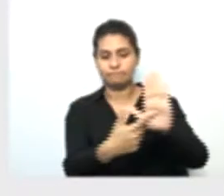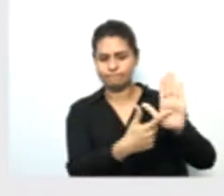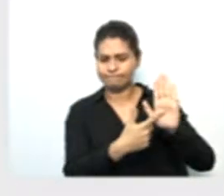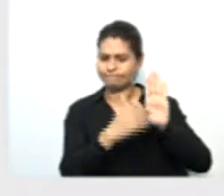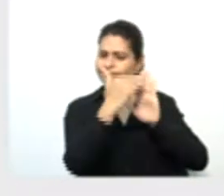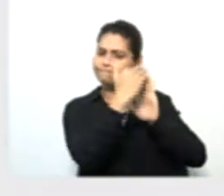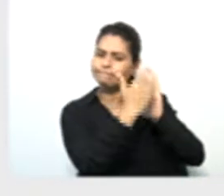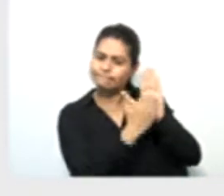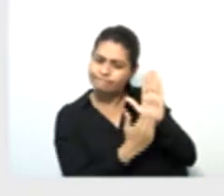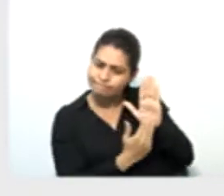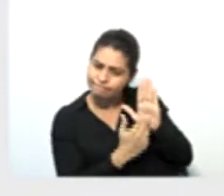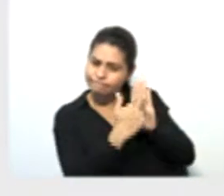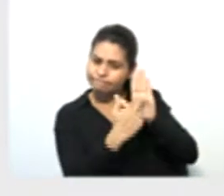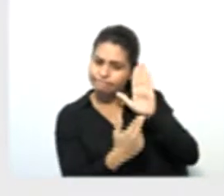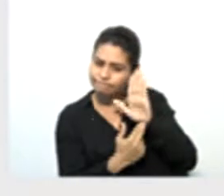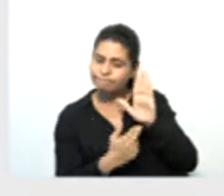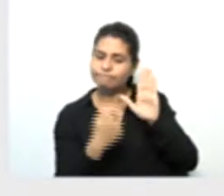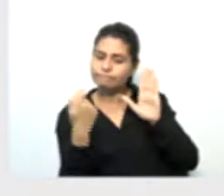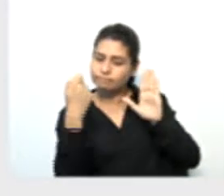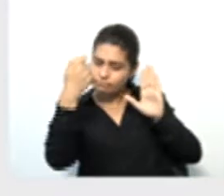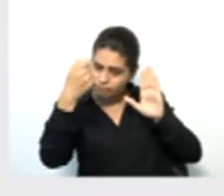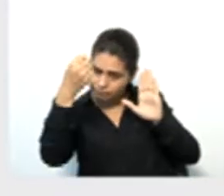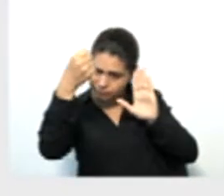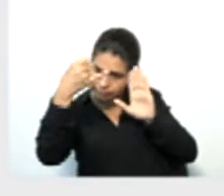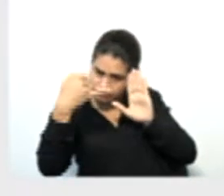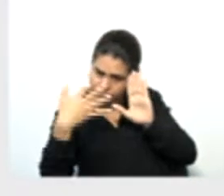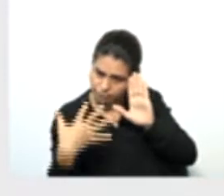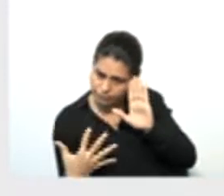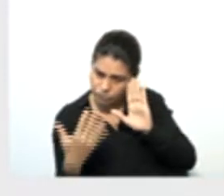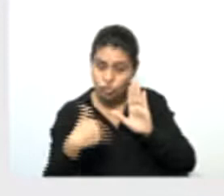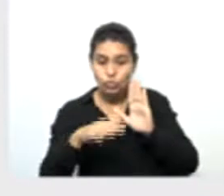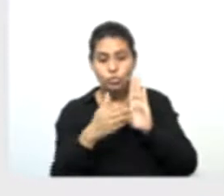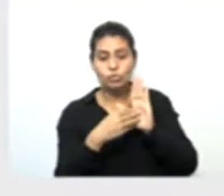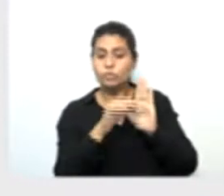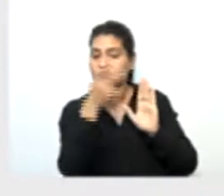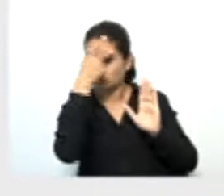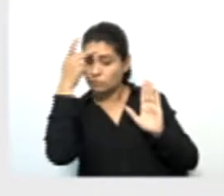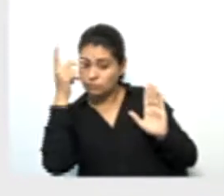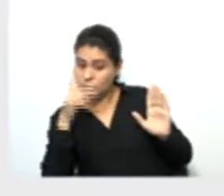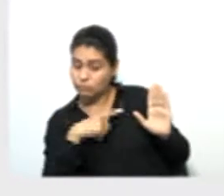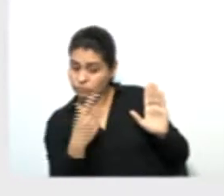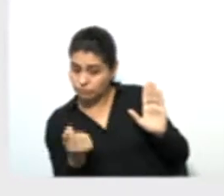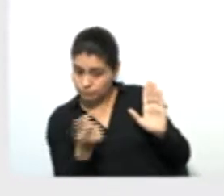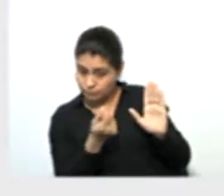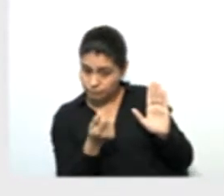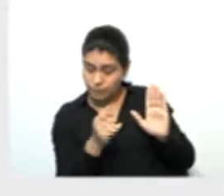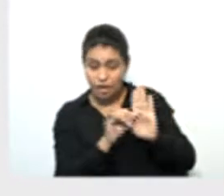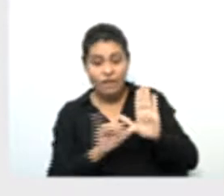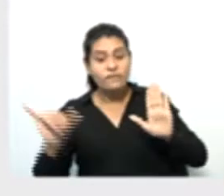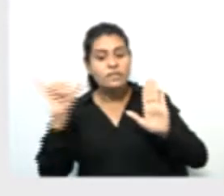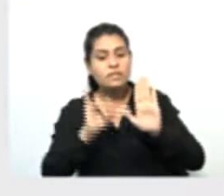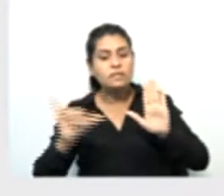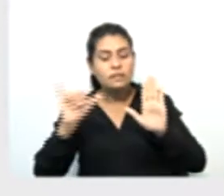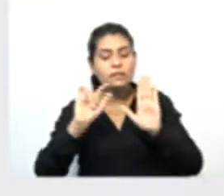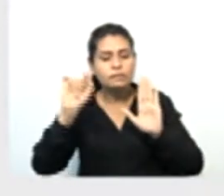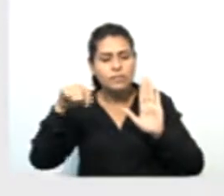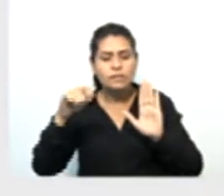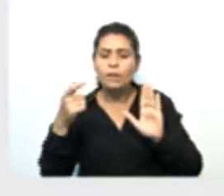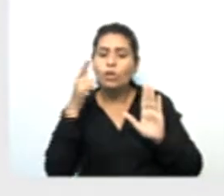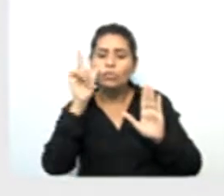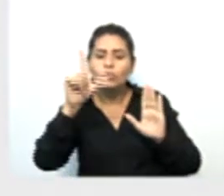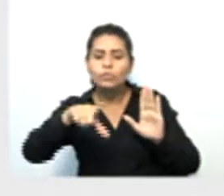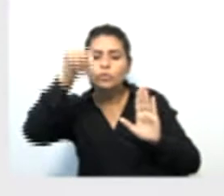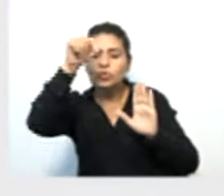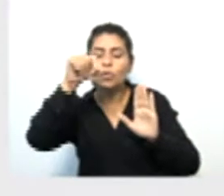analisadas todas as informações contábeis da cooperativa pelos seus gestores financeiros. E essas informações são utilizadas para se